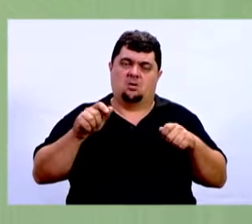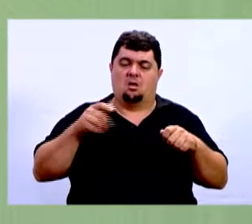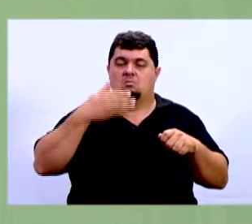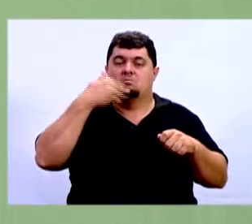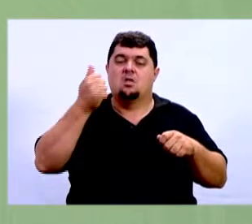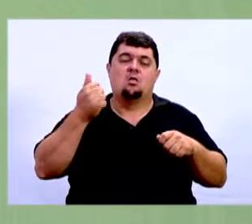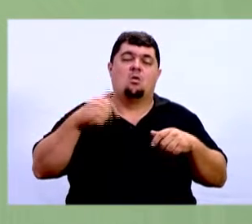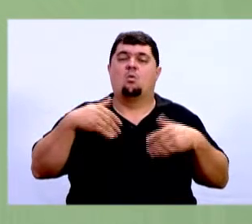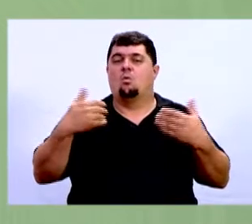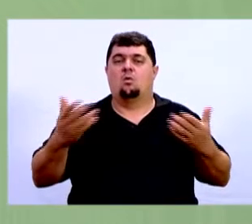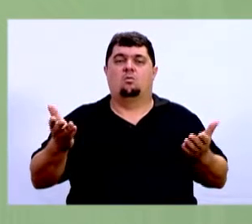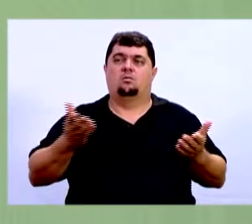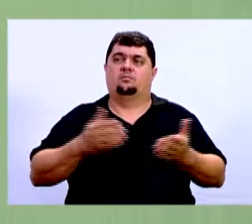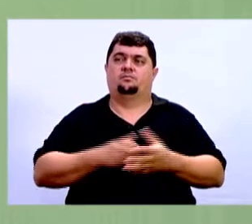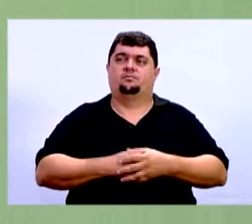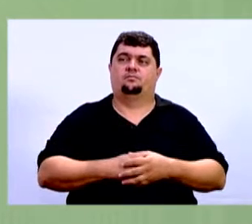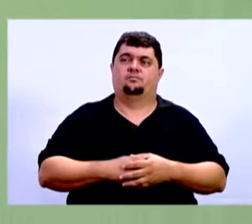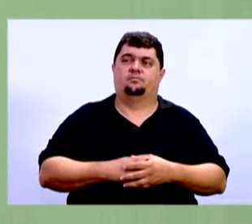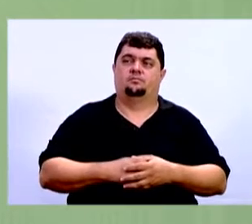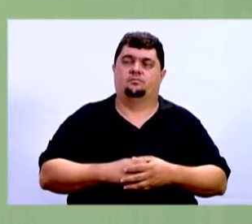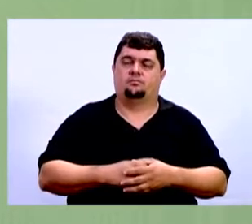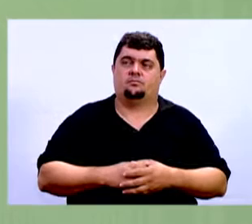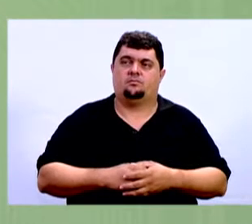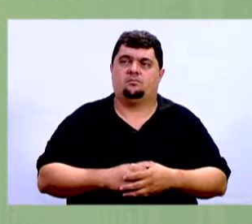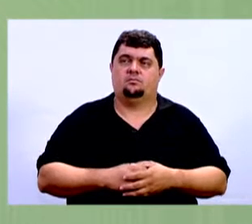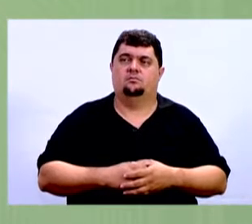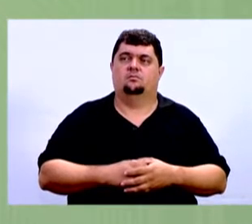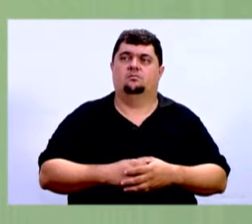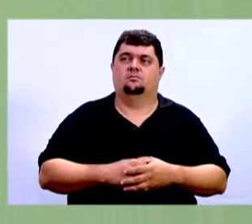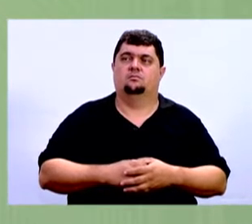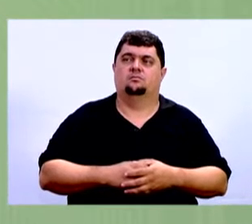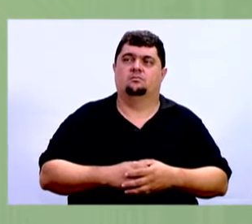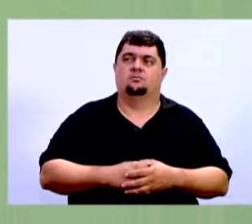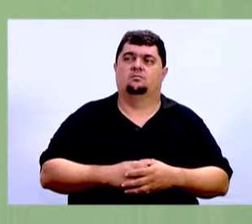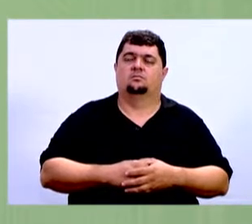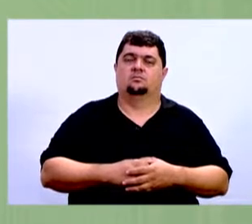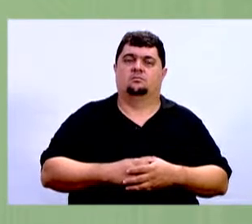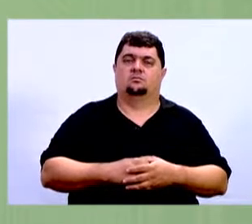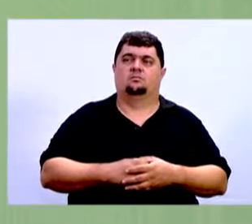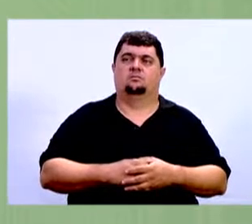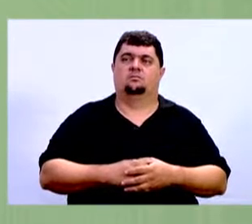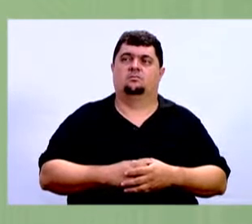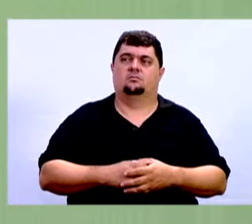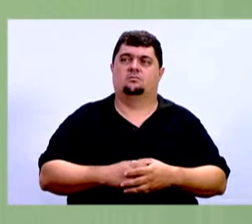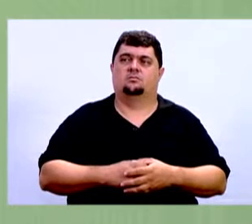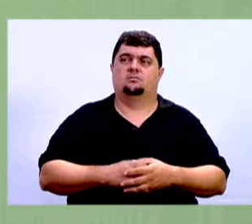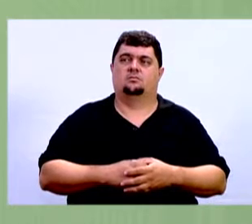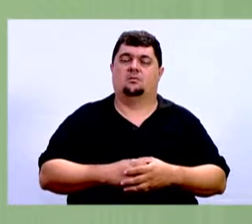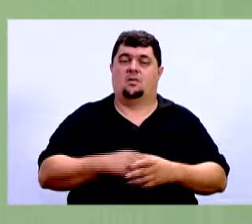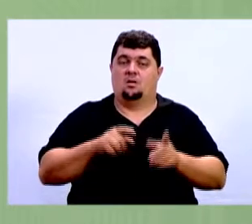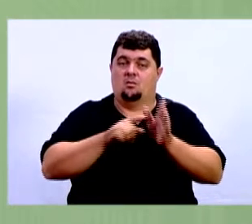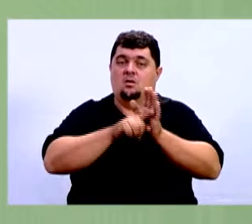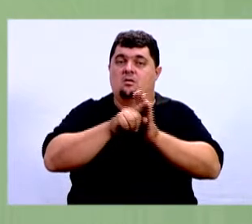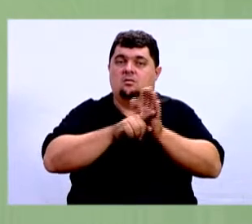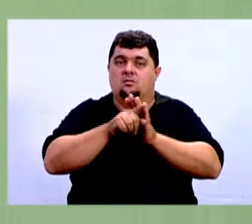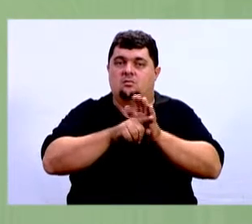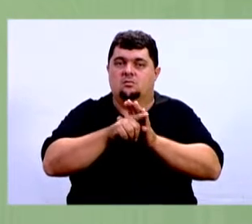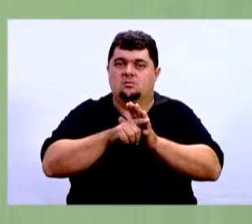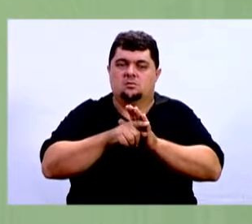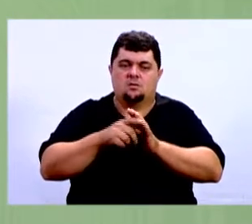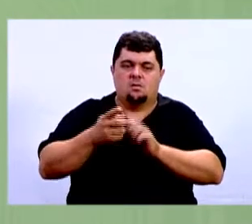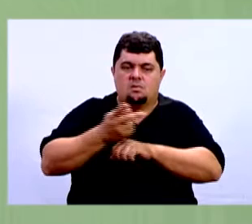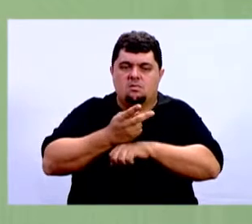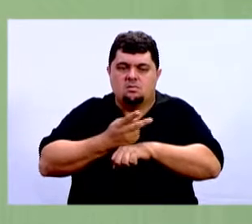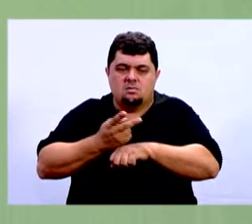melhor resultado para o ensino-aprendizagem da matemática. A pesquisa exploratória é toda